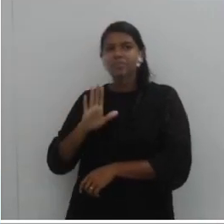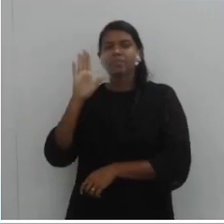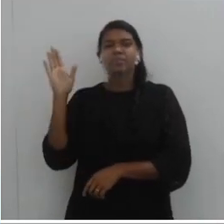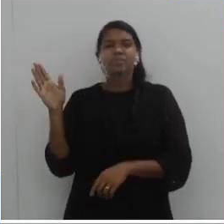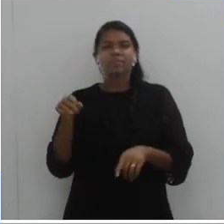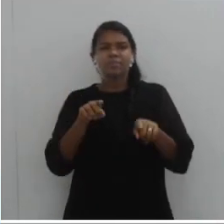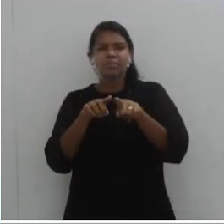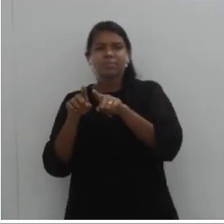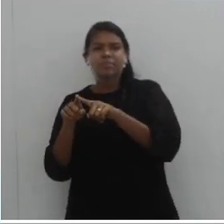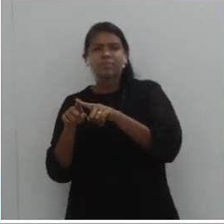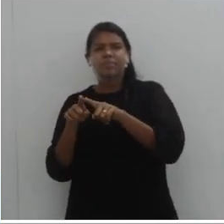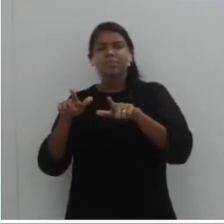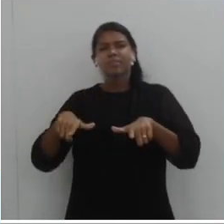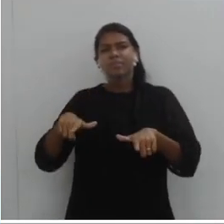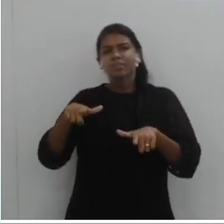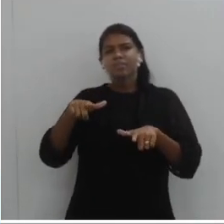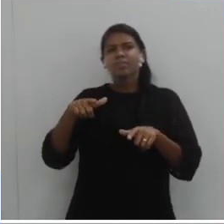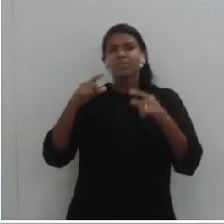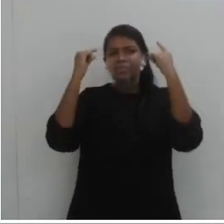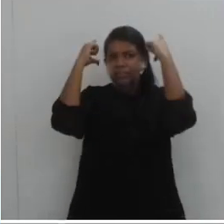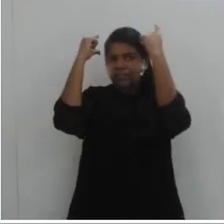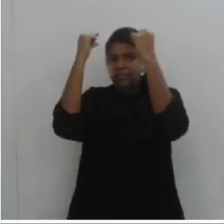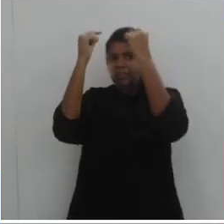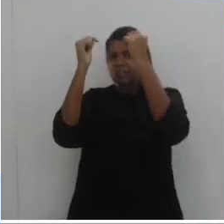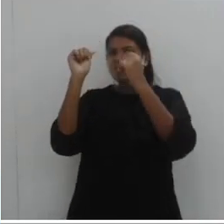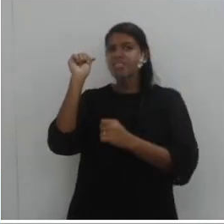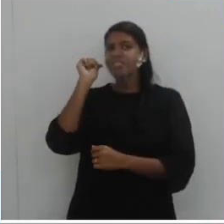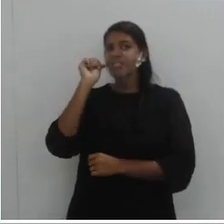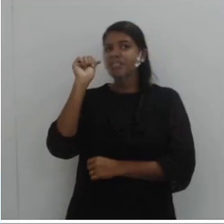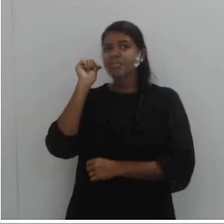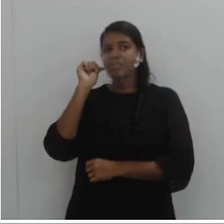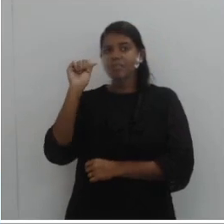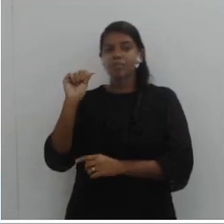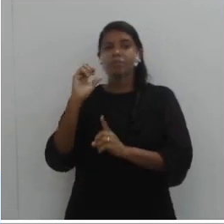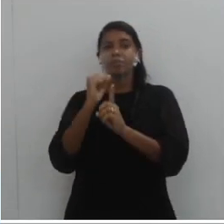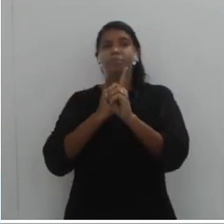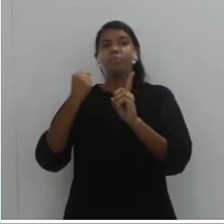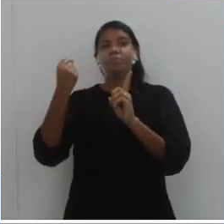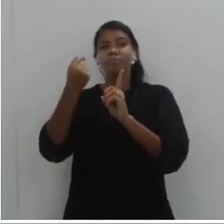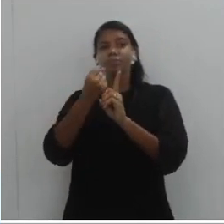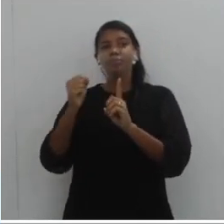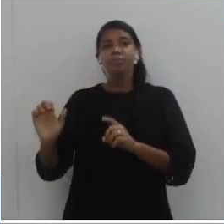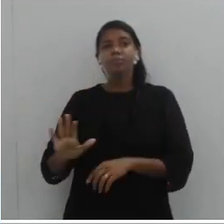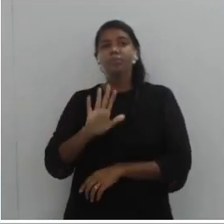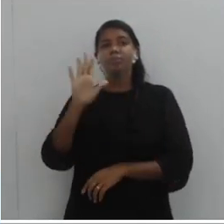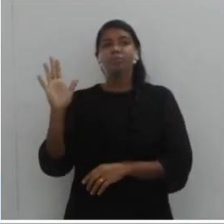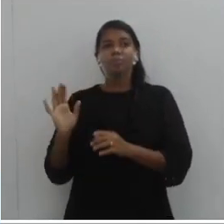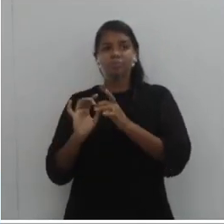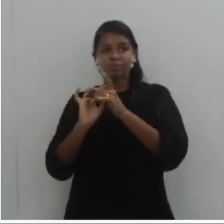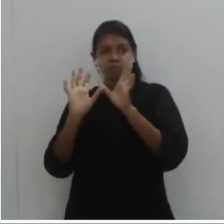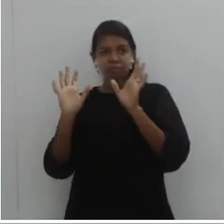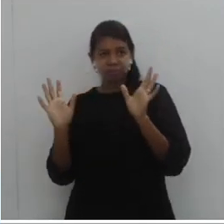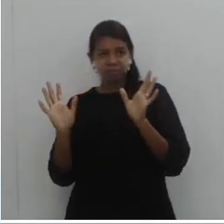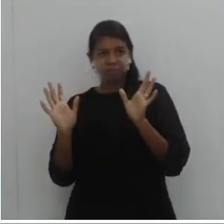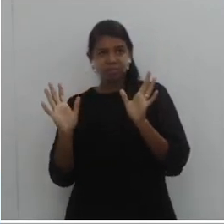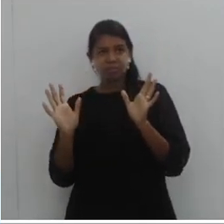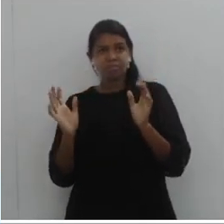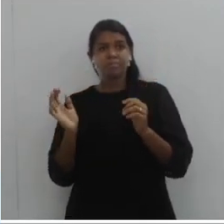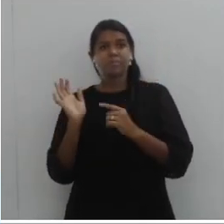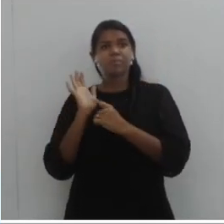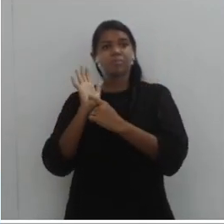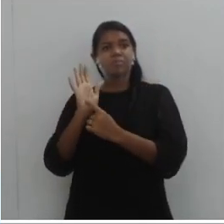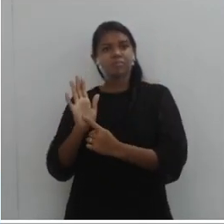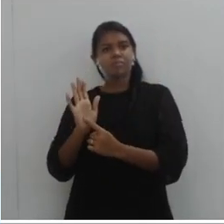E aí a gente vai ver aqui, ó, a mulher romana na sociedade tinha mais liberdade. Era cedido o direito